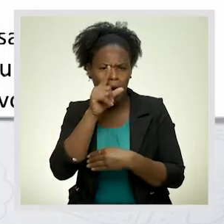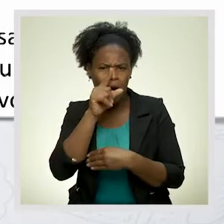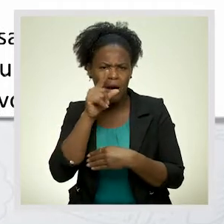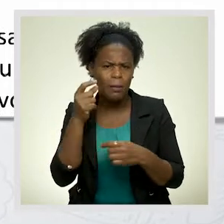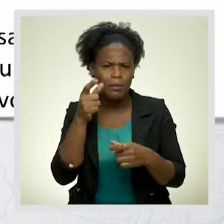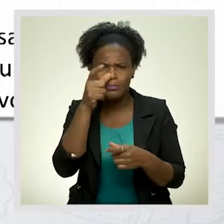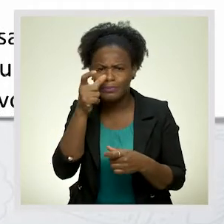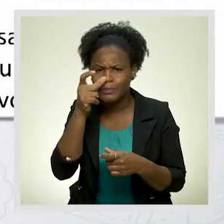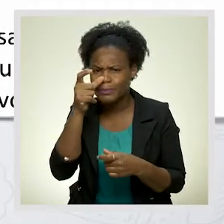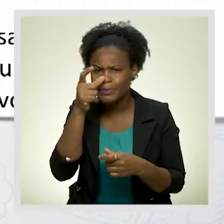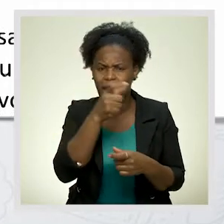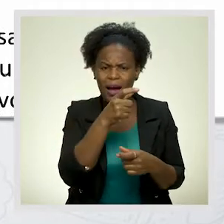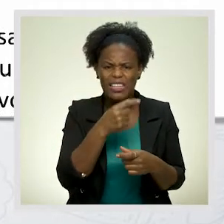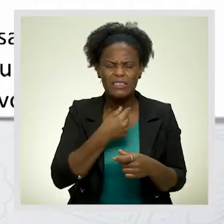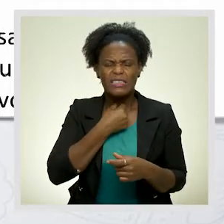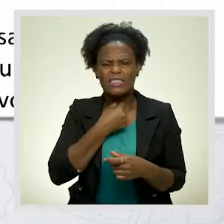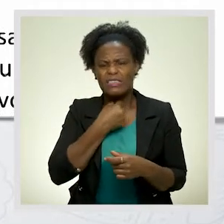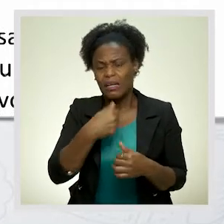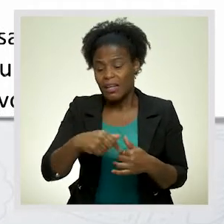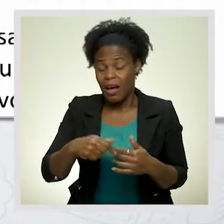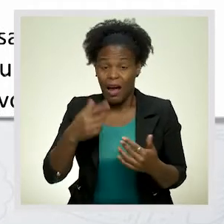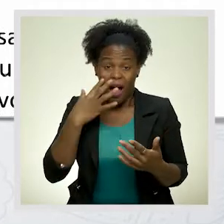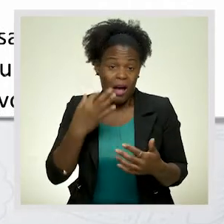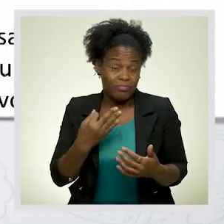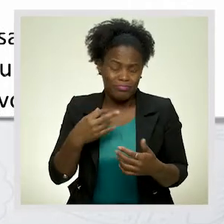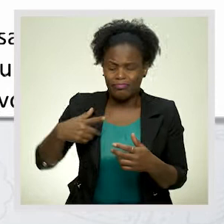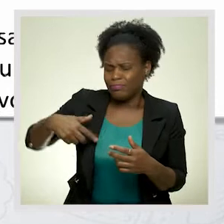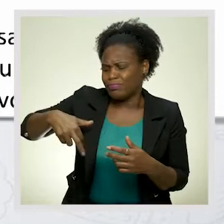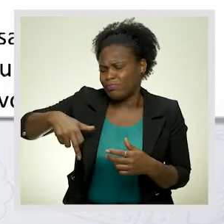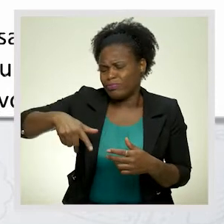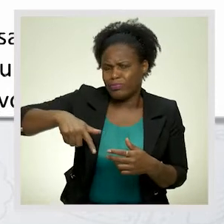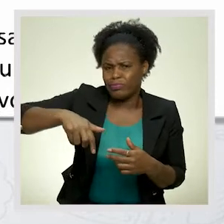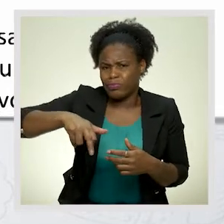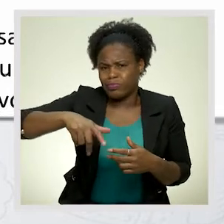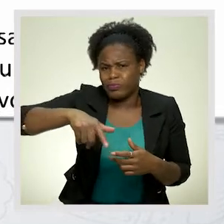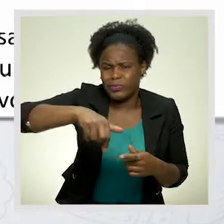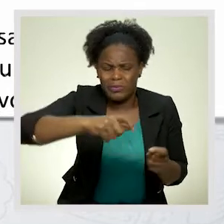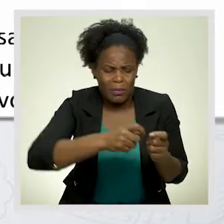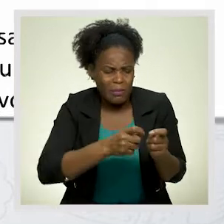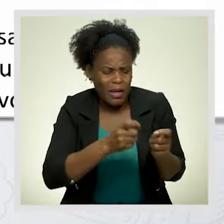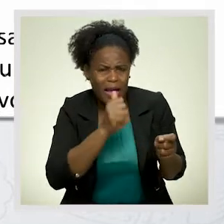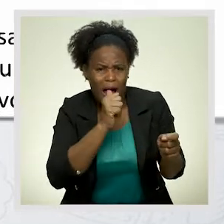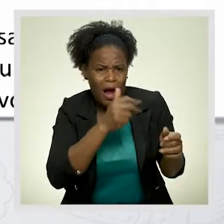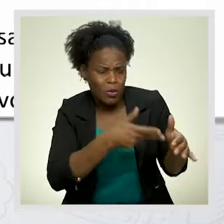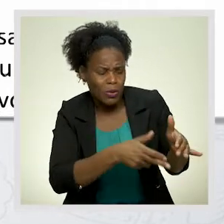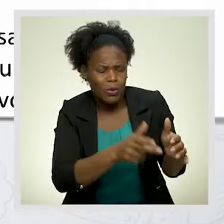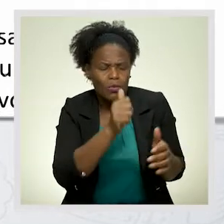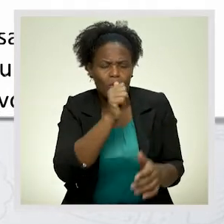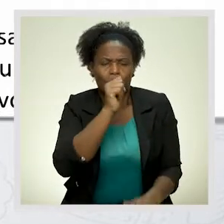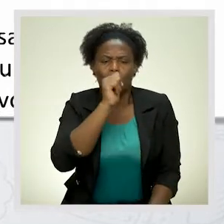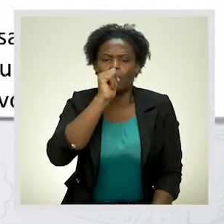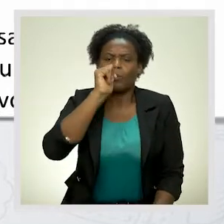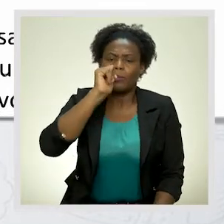com sede e, assim, caminhou até a margem de um lago beber água.